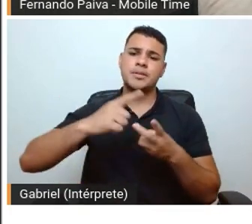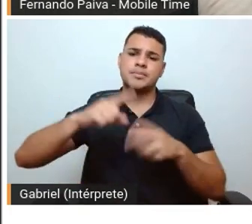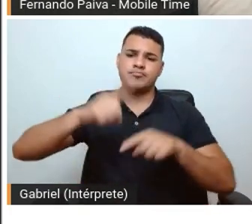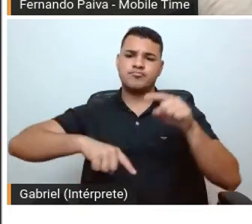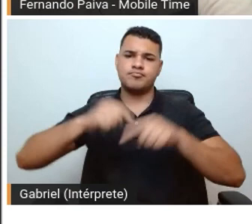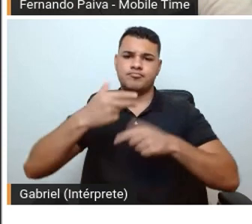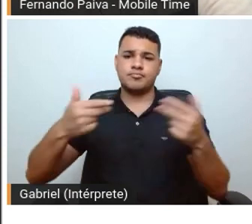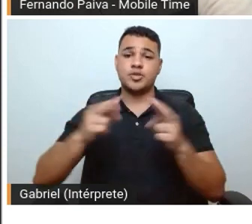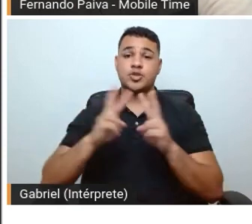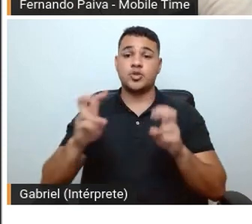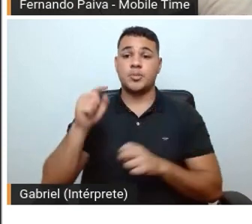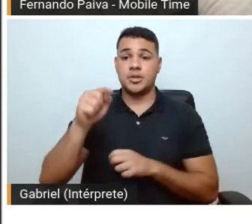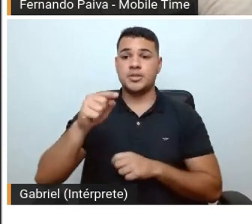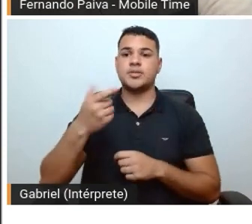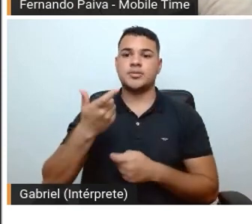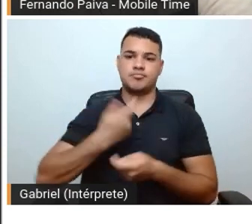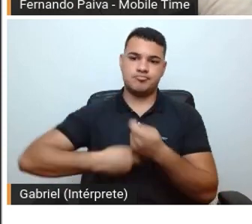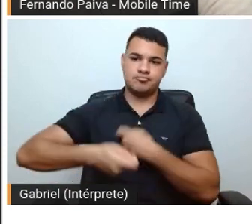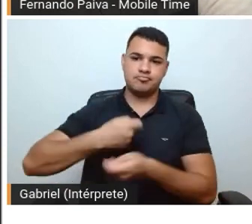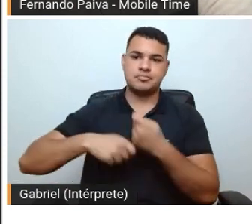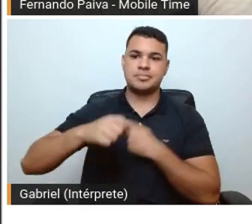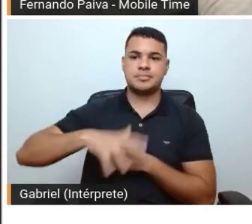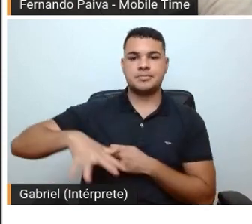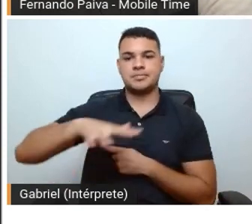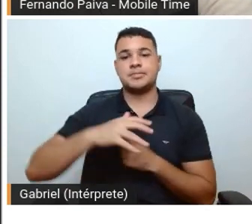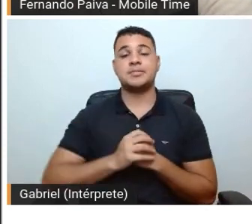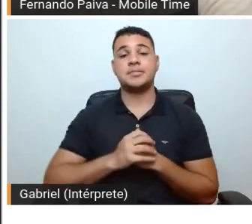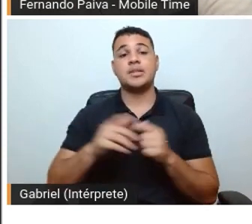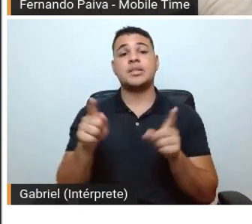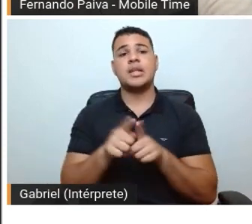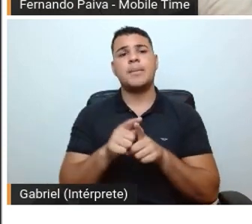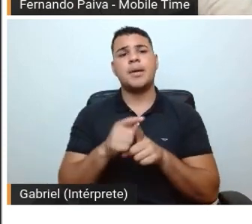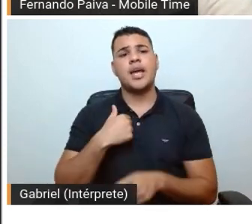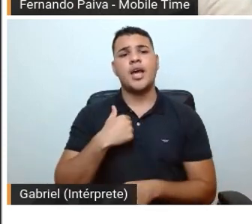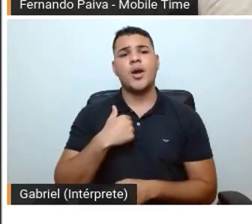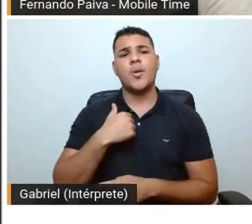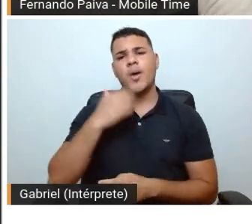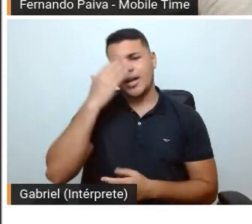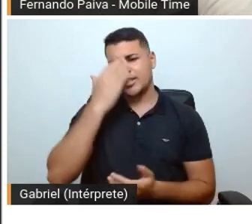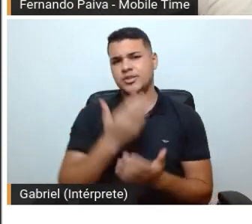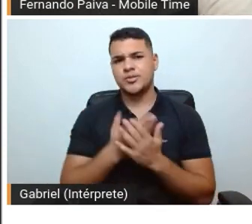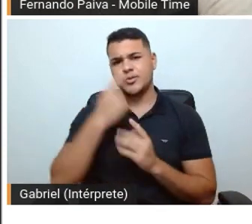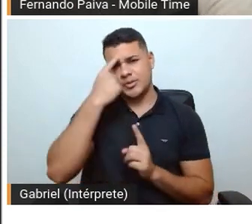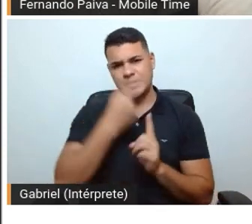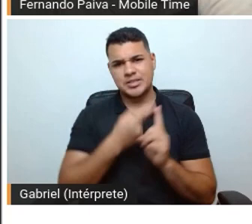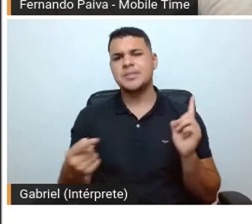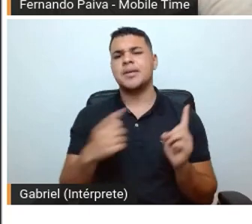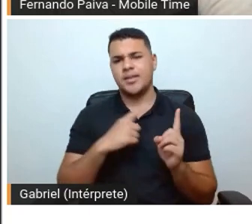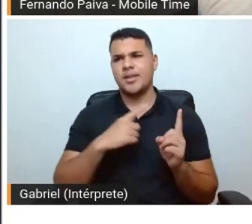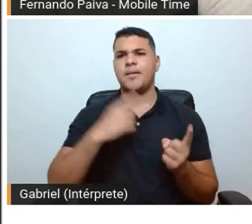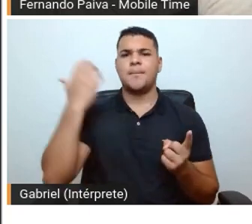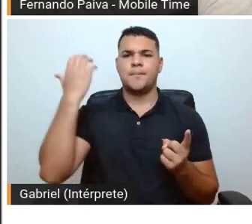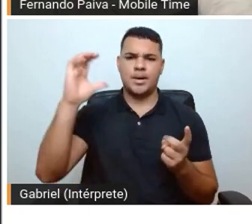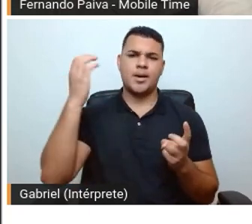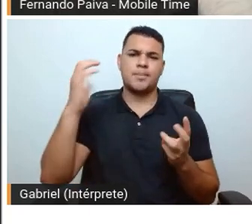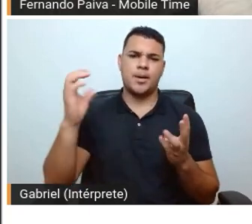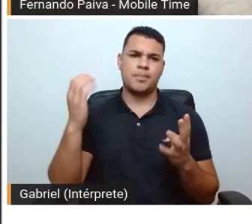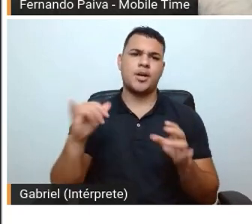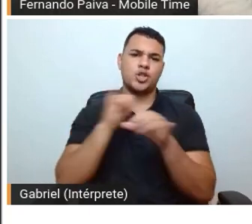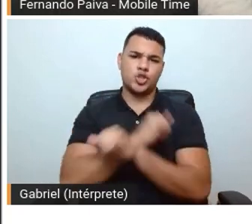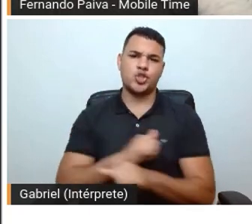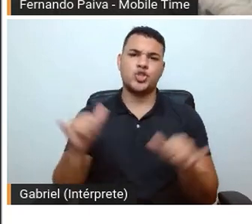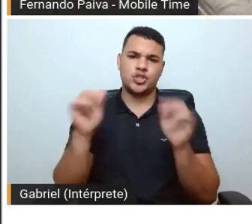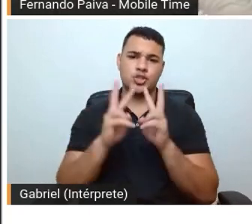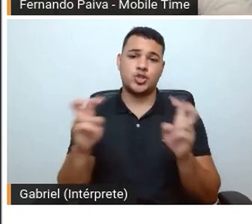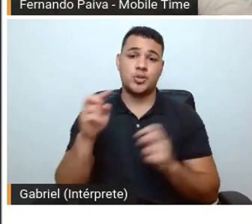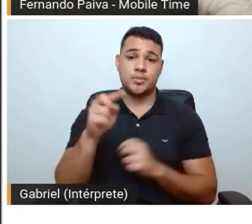a gente escreve se não todo dia toda semana tem alguma notícia ou sobre